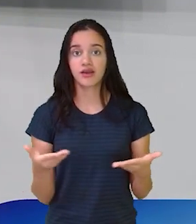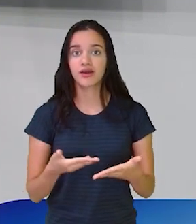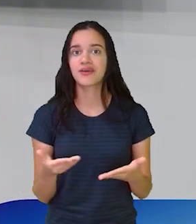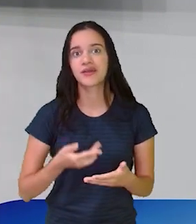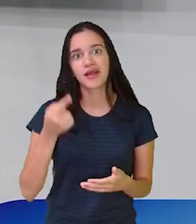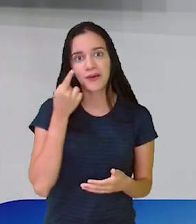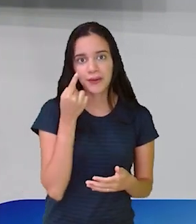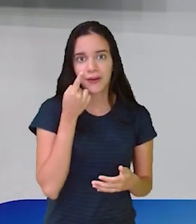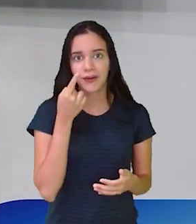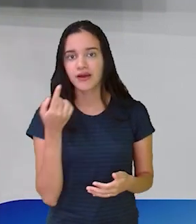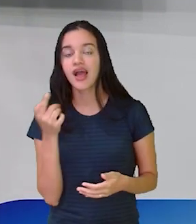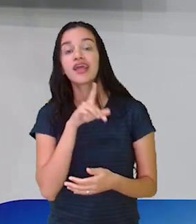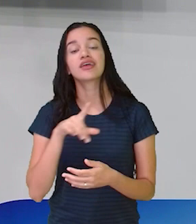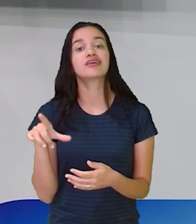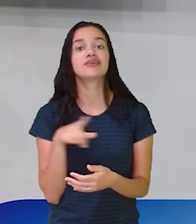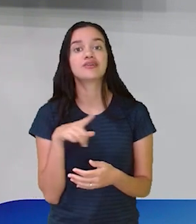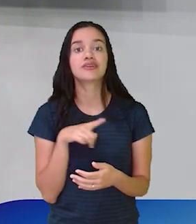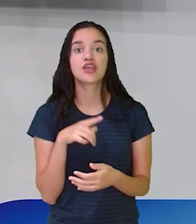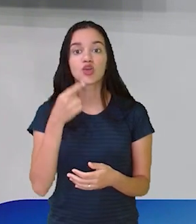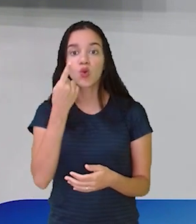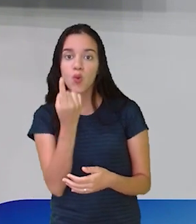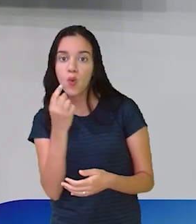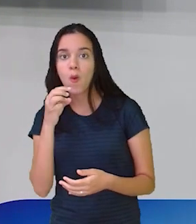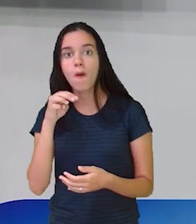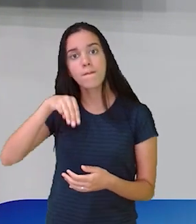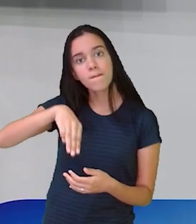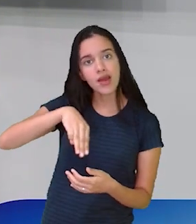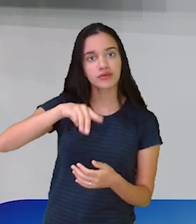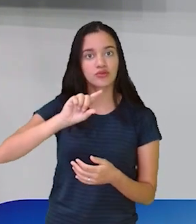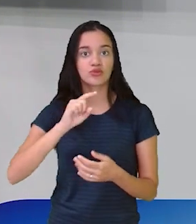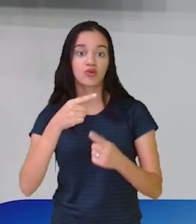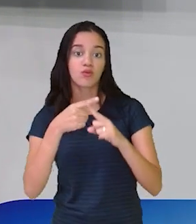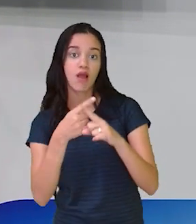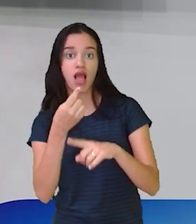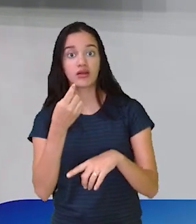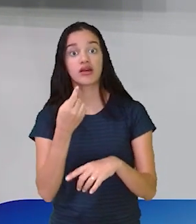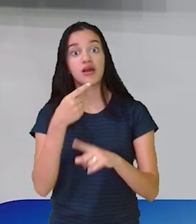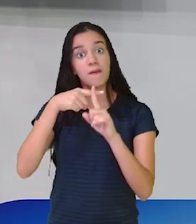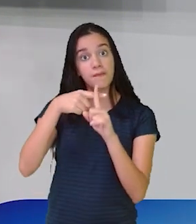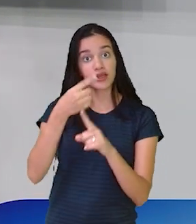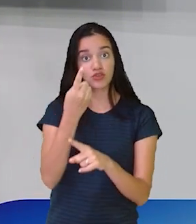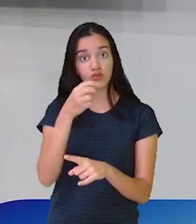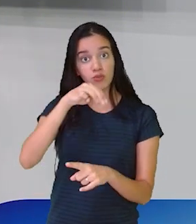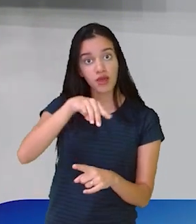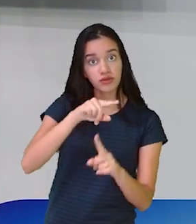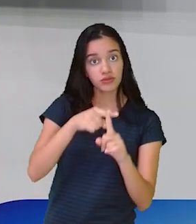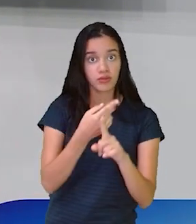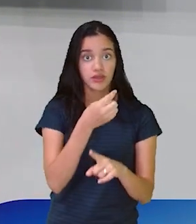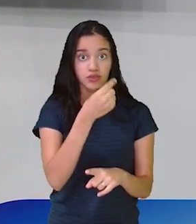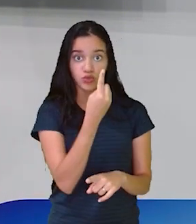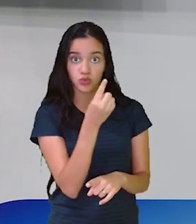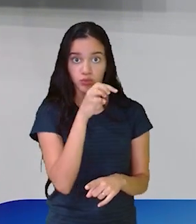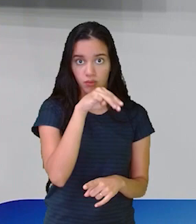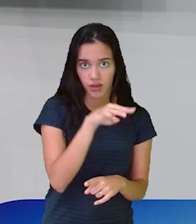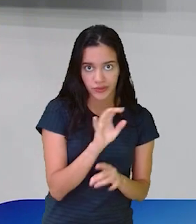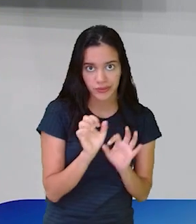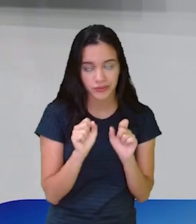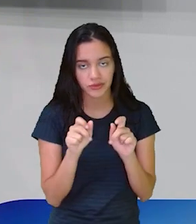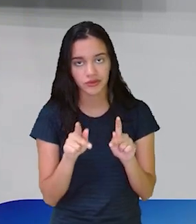ó, eu tenho 1 metro, 1 metro, 1 metro. Nesse caso aqui, eu teria 1 metro cúbico,